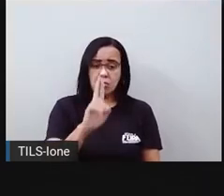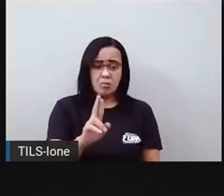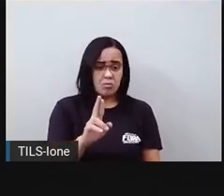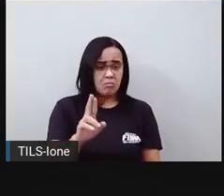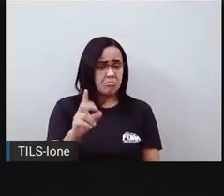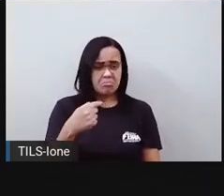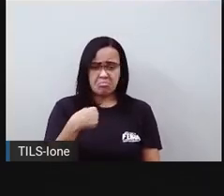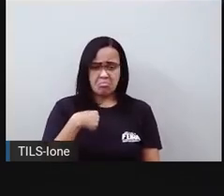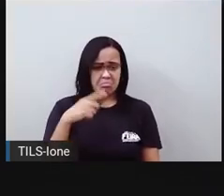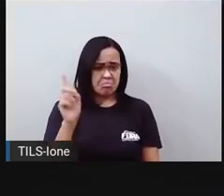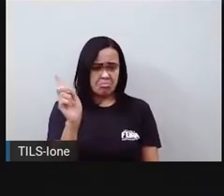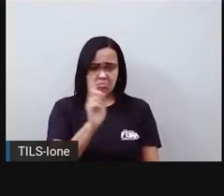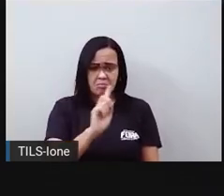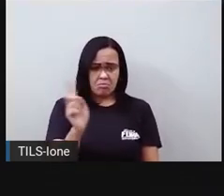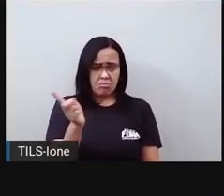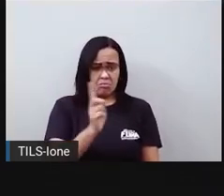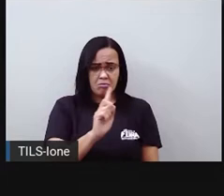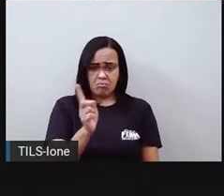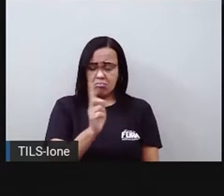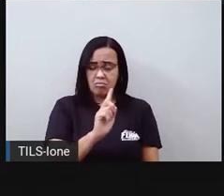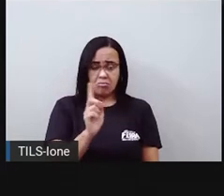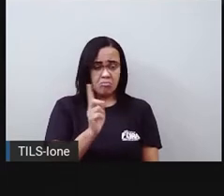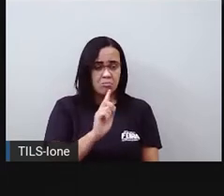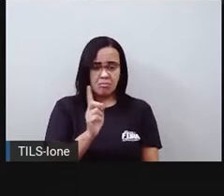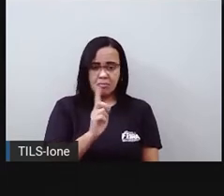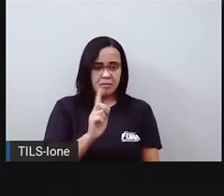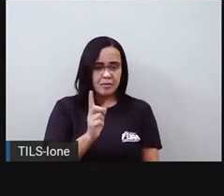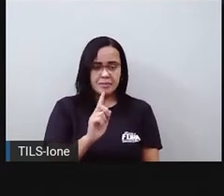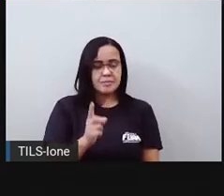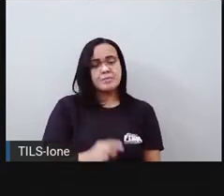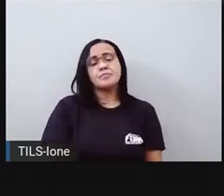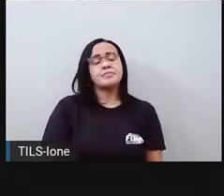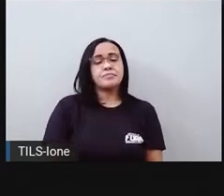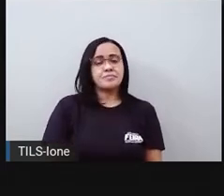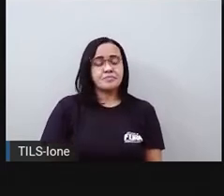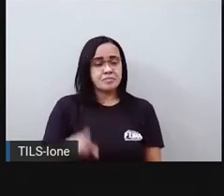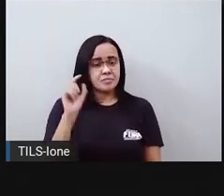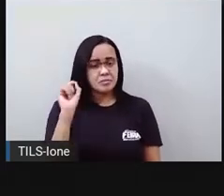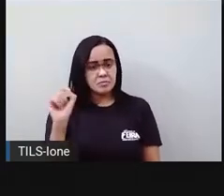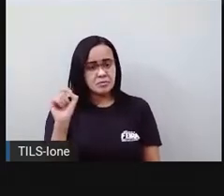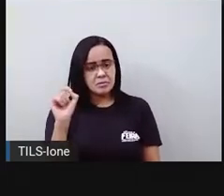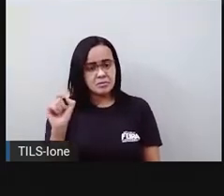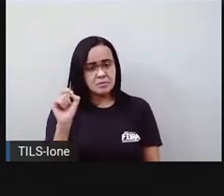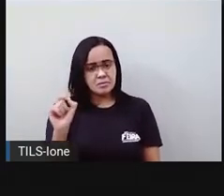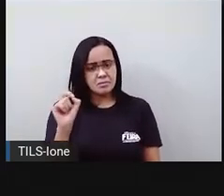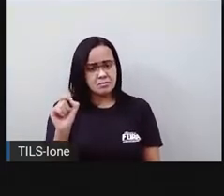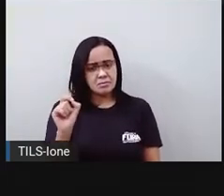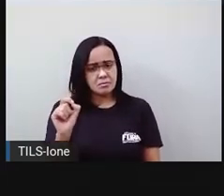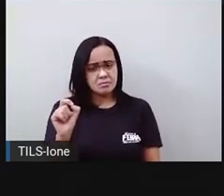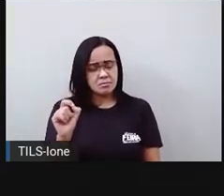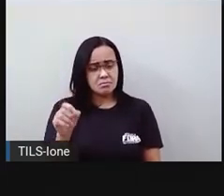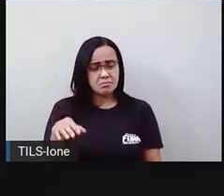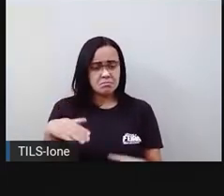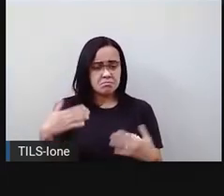Não, ele disse que não foi ele. Que foi quem? Quem é que foi, pandinha?